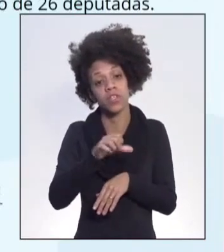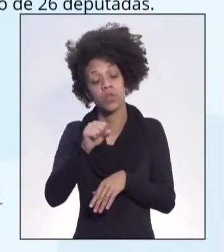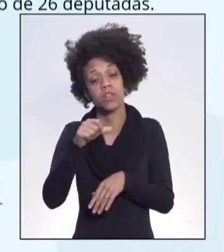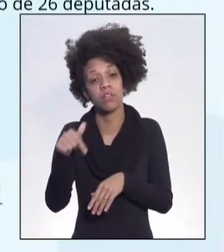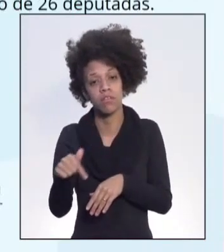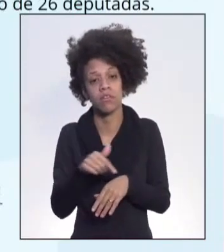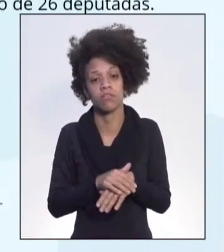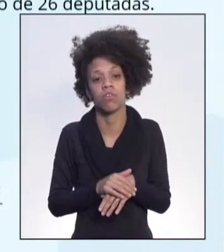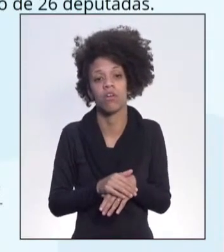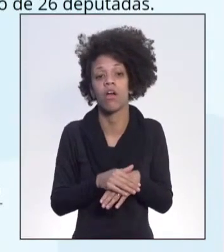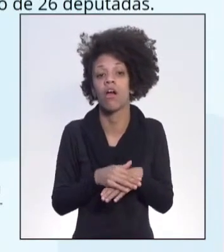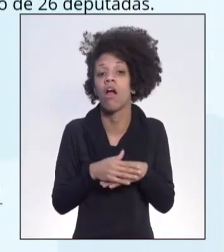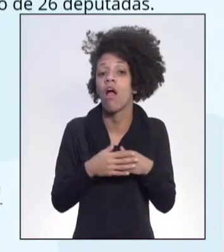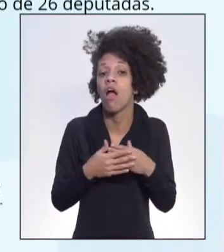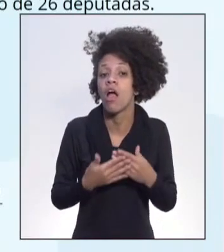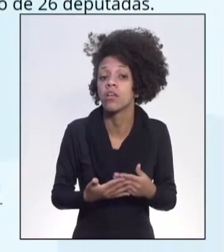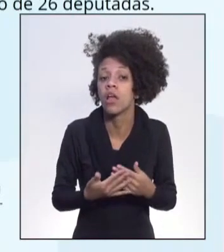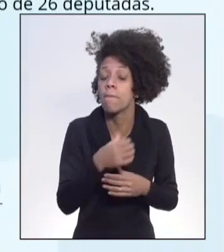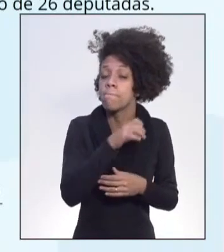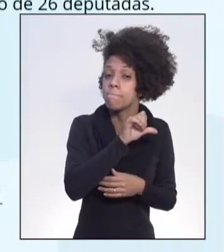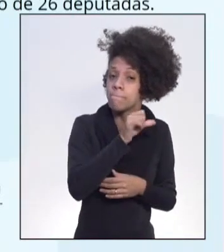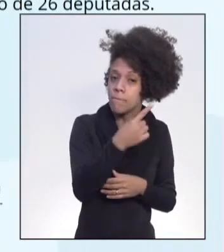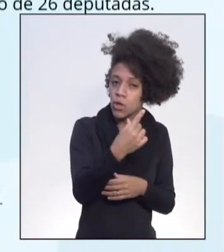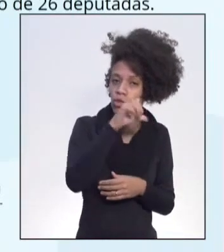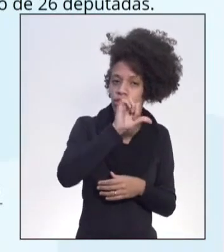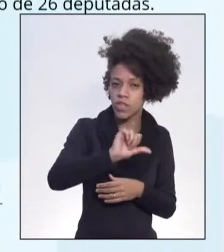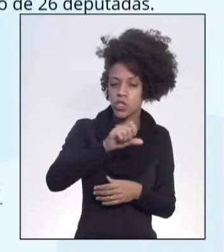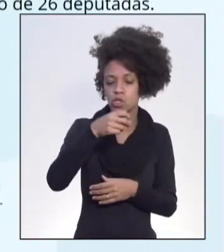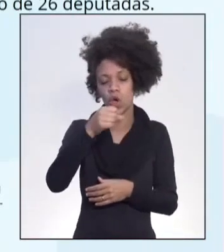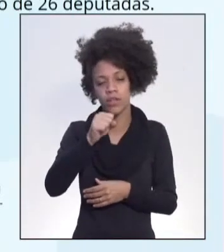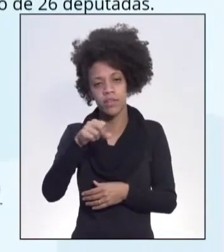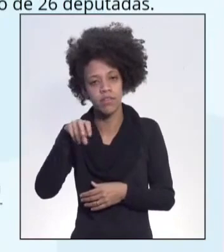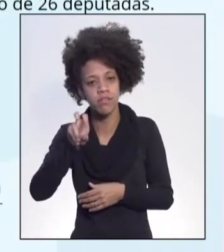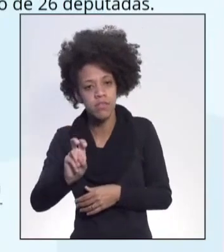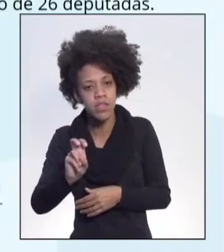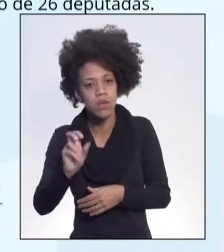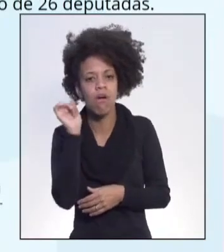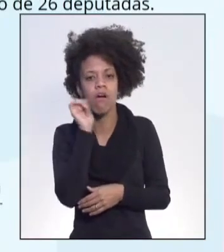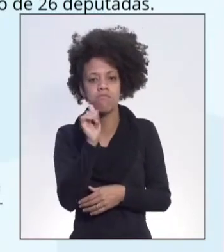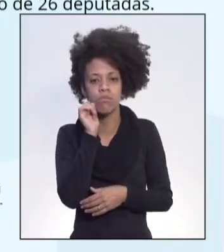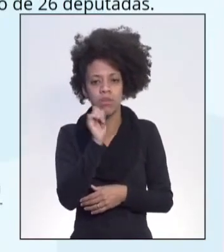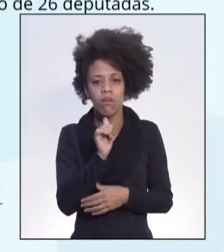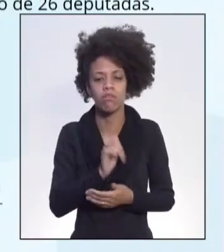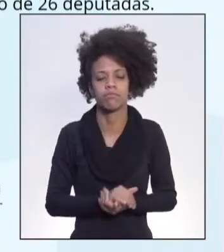Em 1985, as mulheres